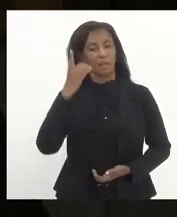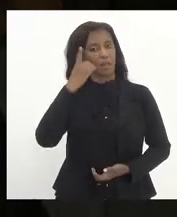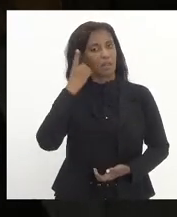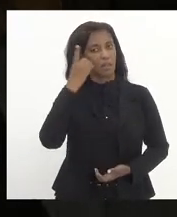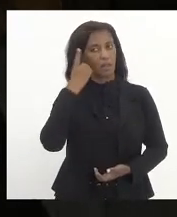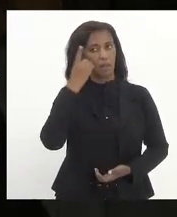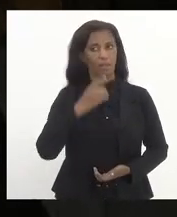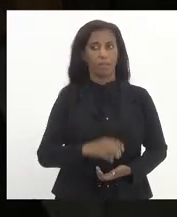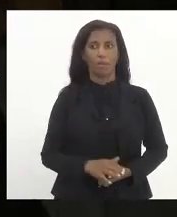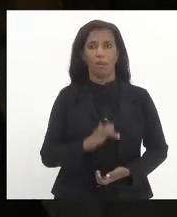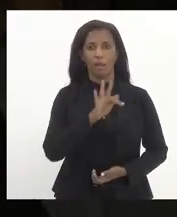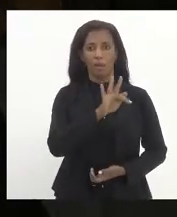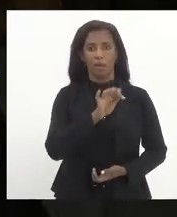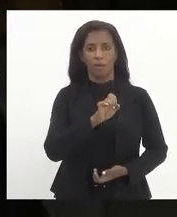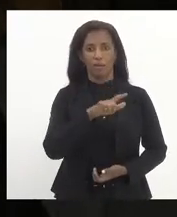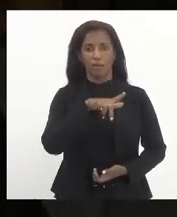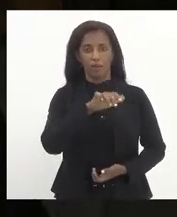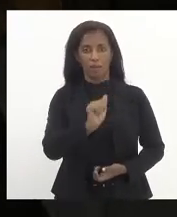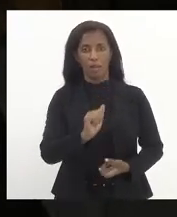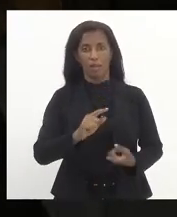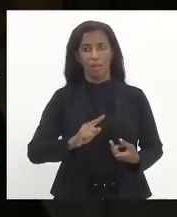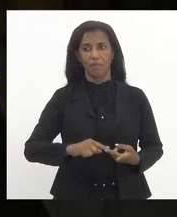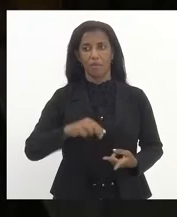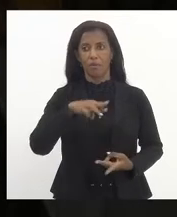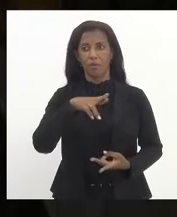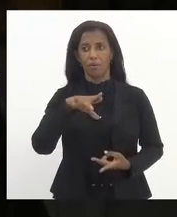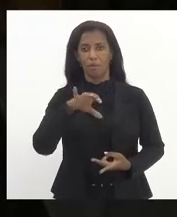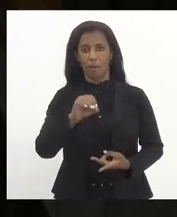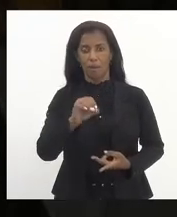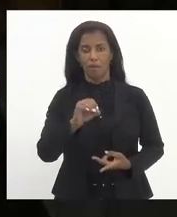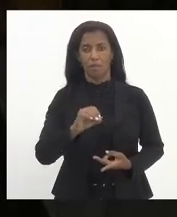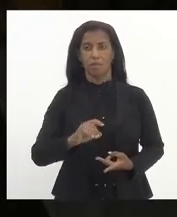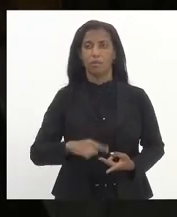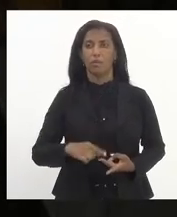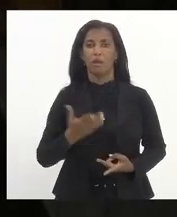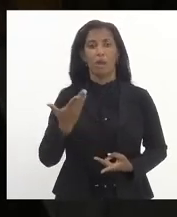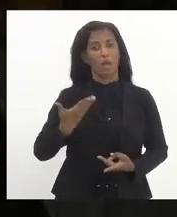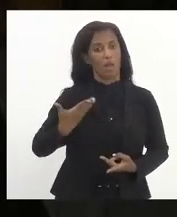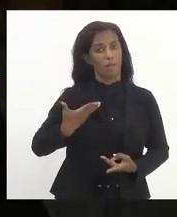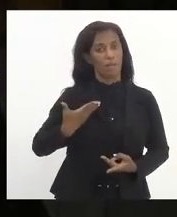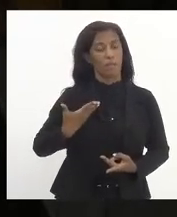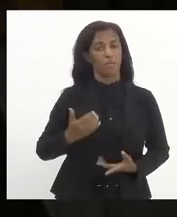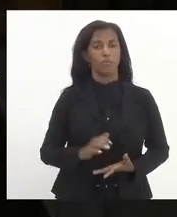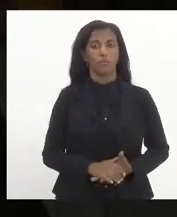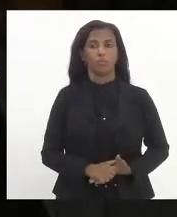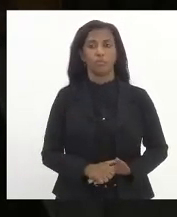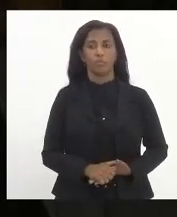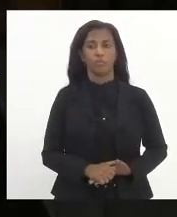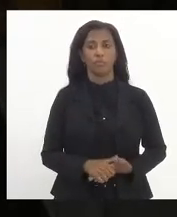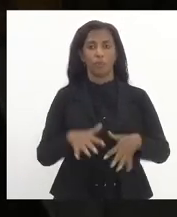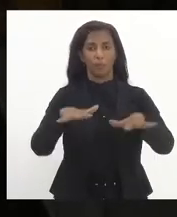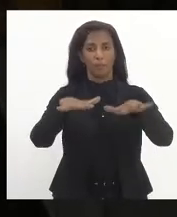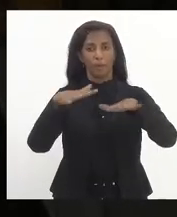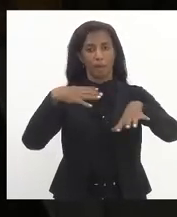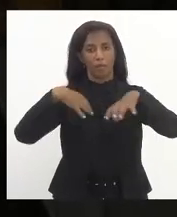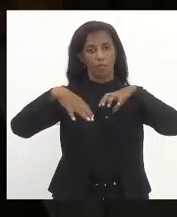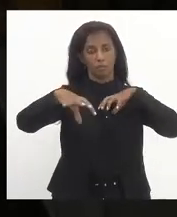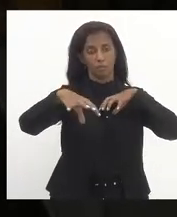deputados Filipe Belo, Márcio Gualberto, ainda presentes aqui no plenário, colegas que ainda estão presentes no plenário